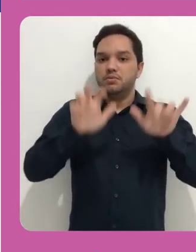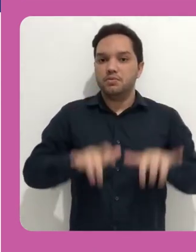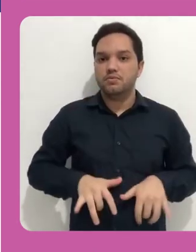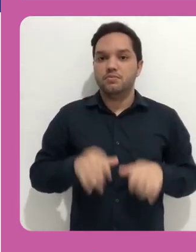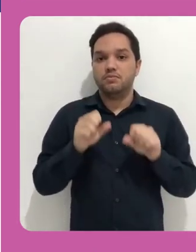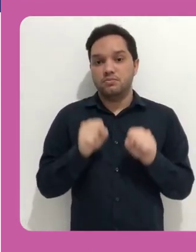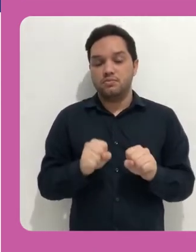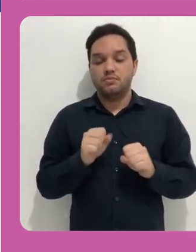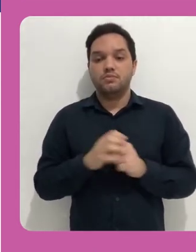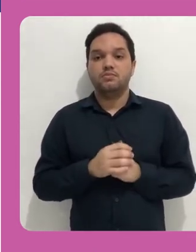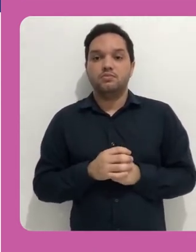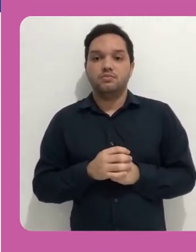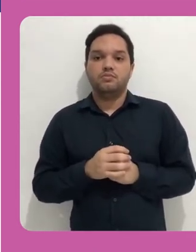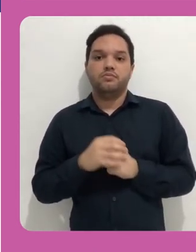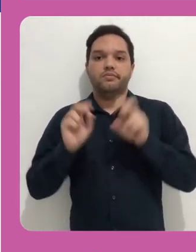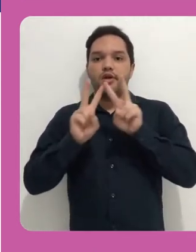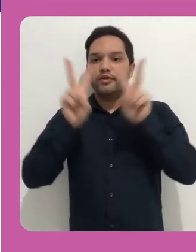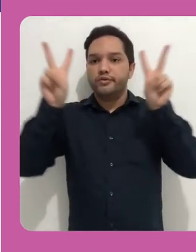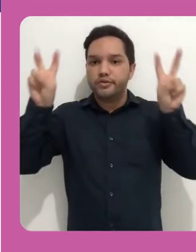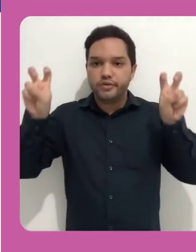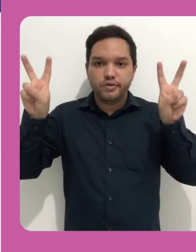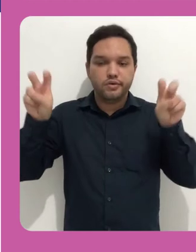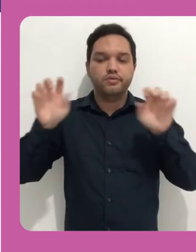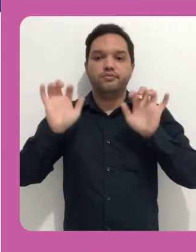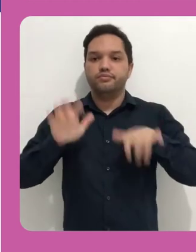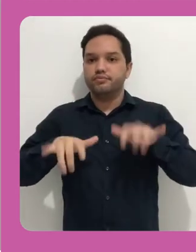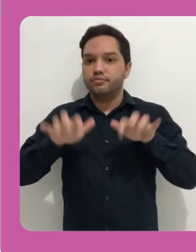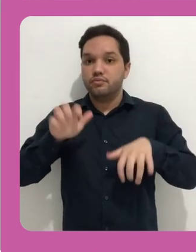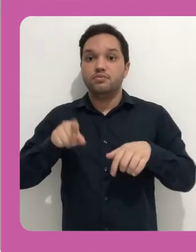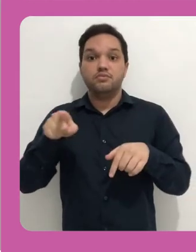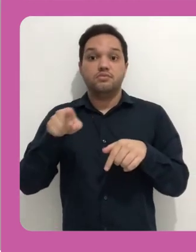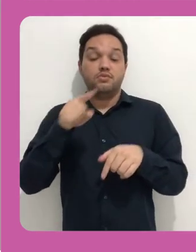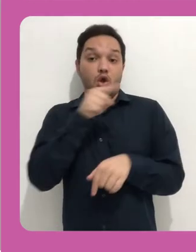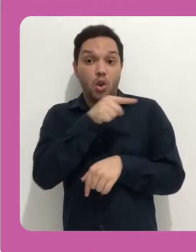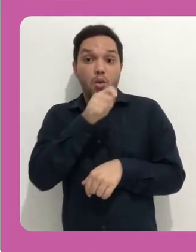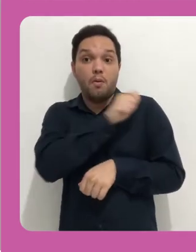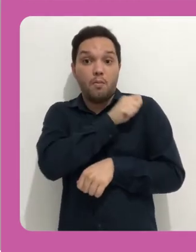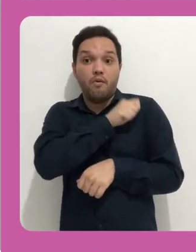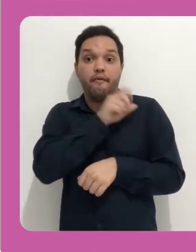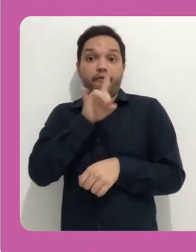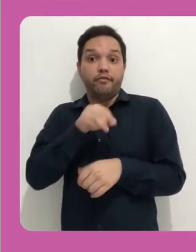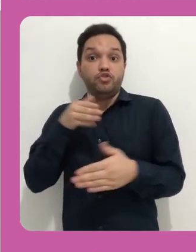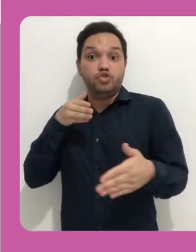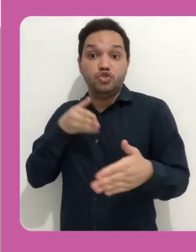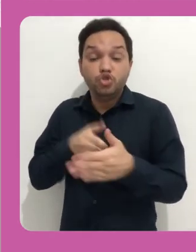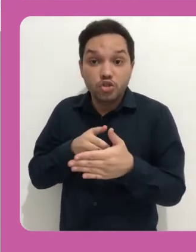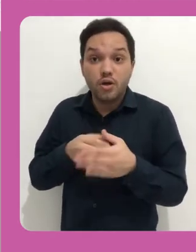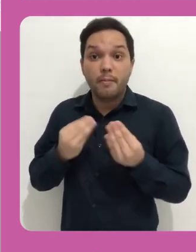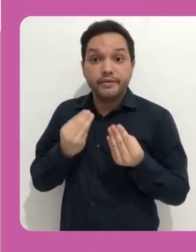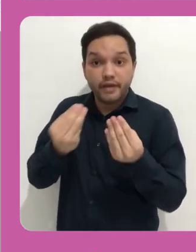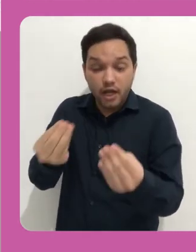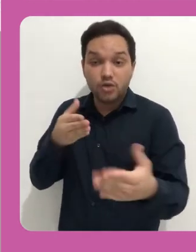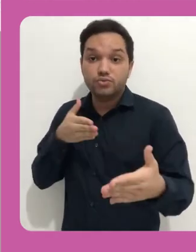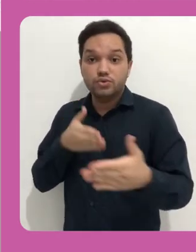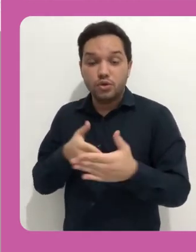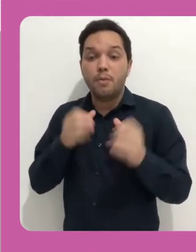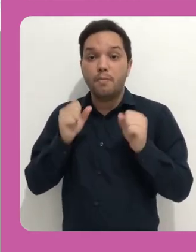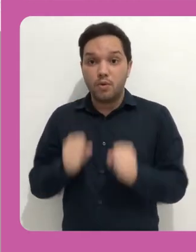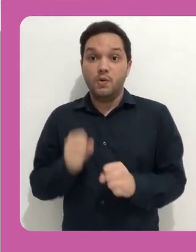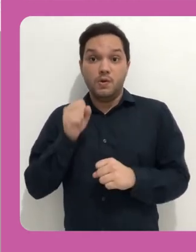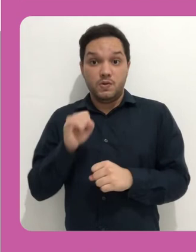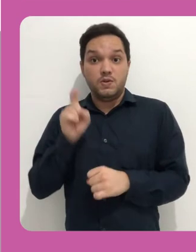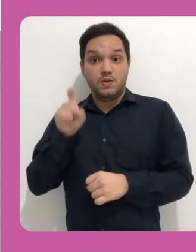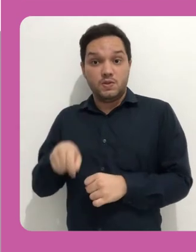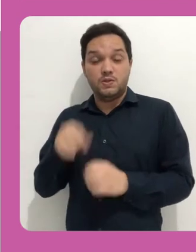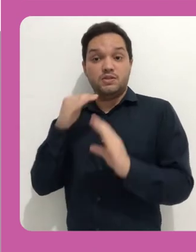como um título. E ele pode fazer isso até o prazo final. Certo? Mas se ele não clicar em enviar em